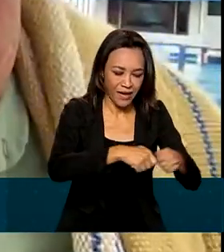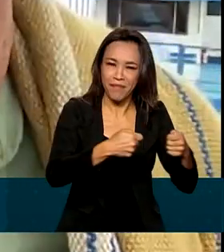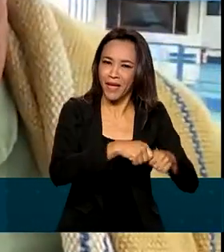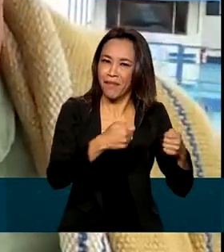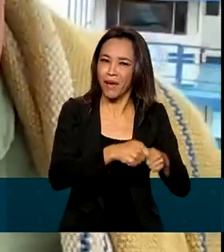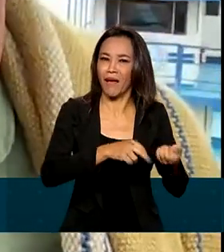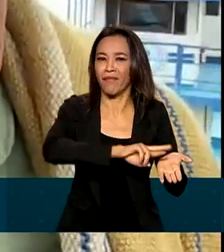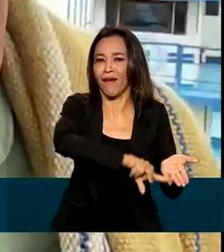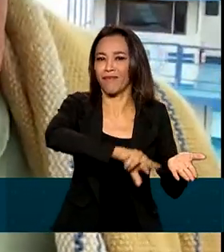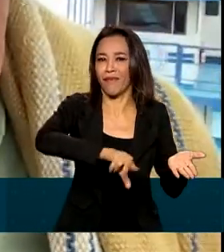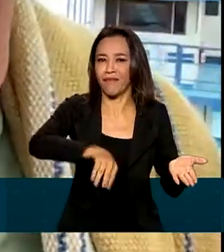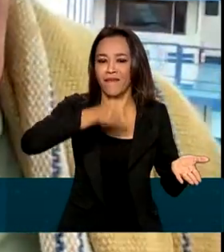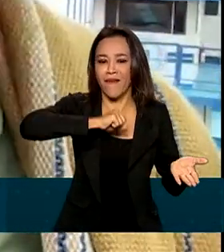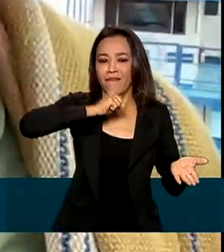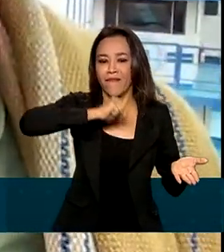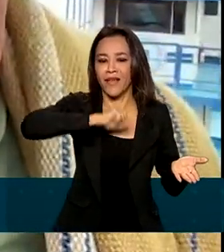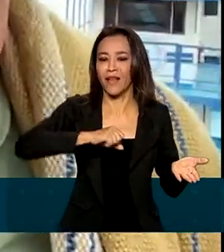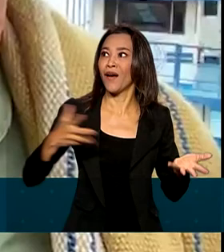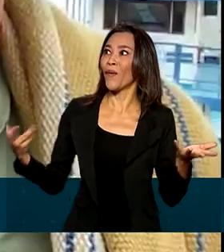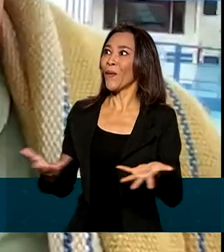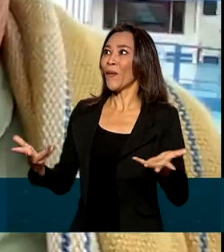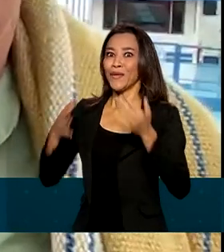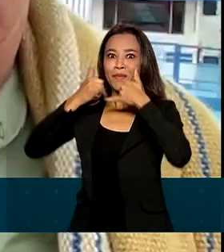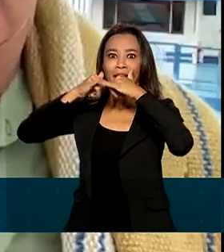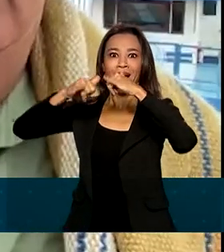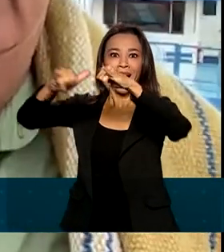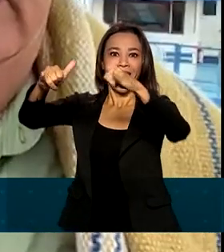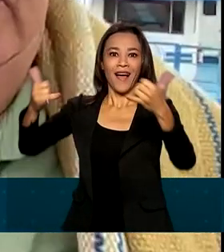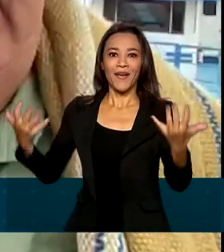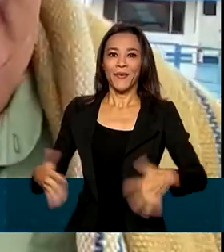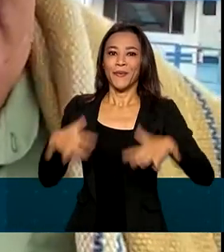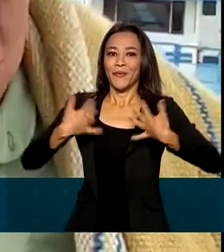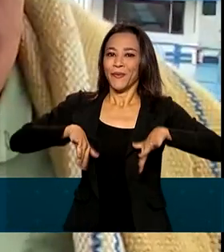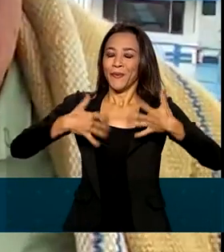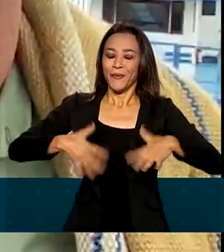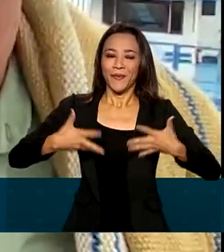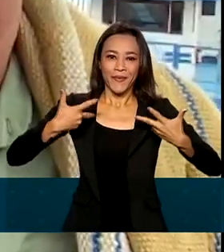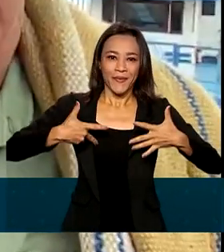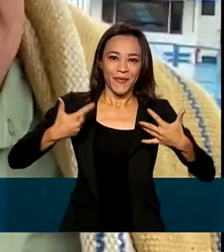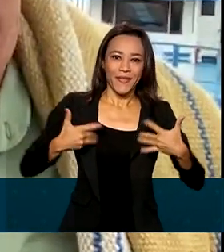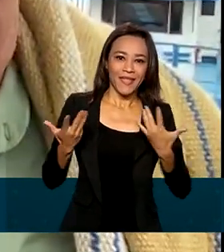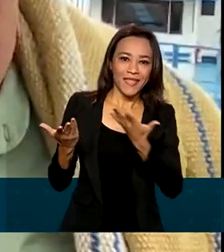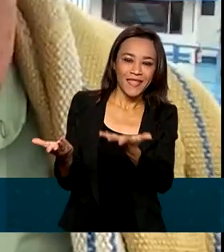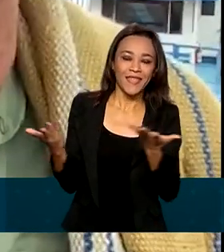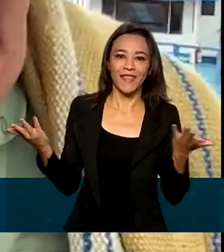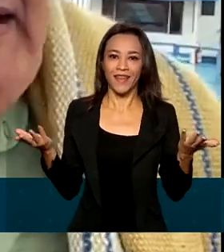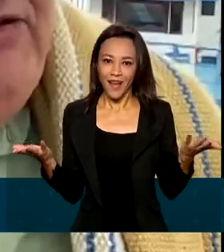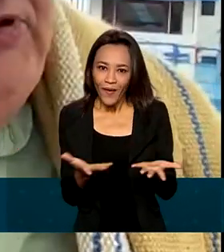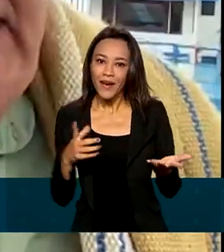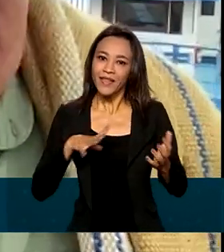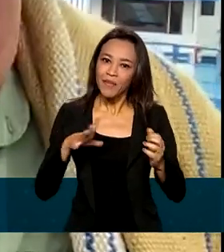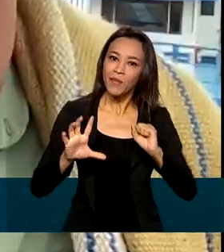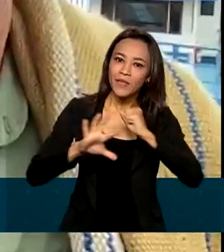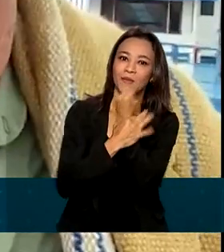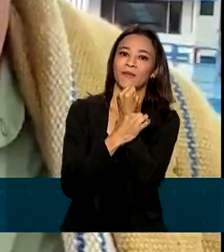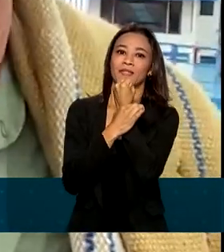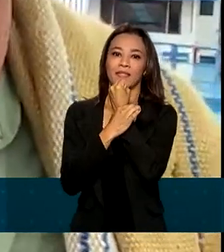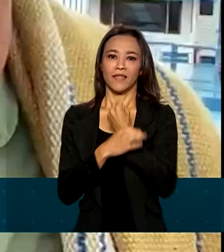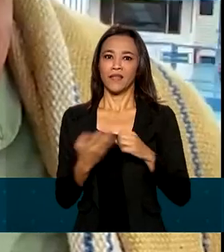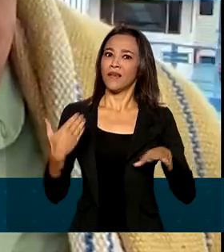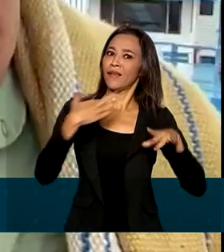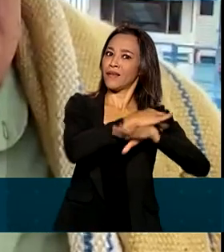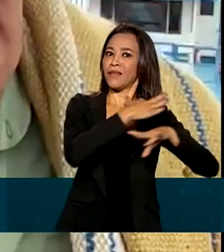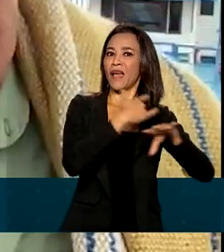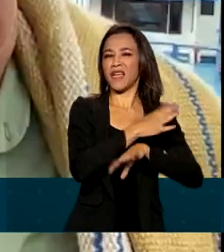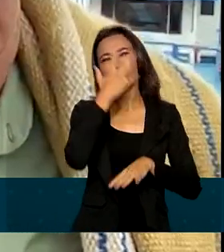de geradores velhos aí, era um desespero. Agora nós temos a estabilidade da energia, é aquilo que na cidade ninguém